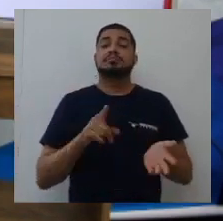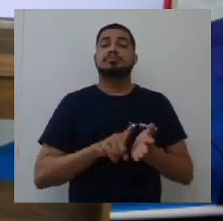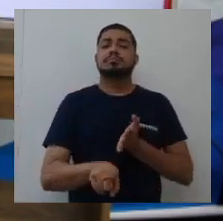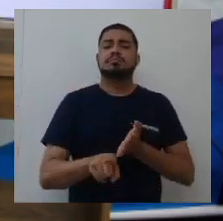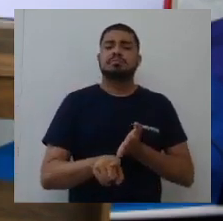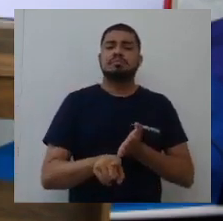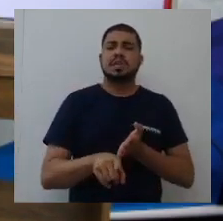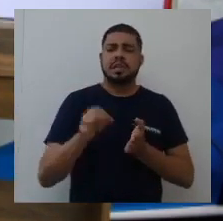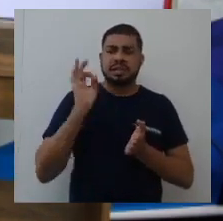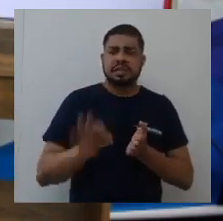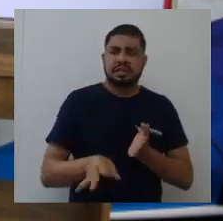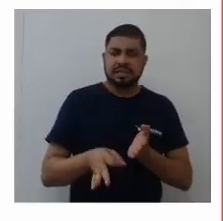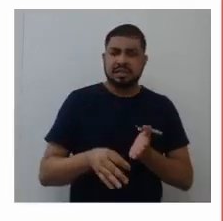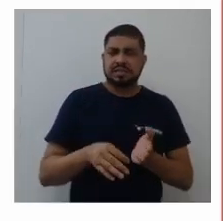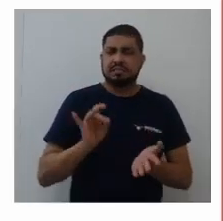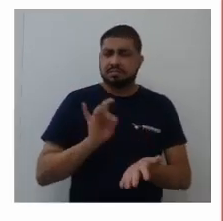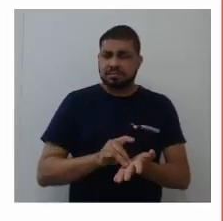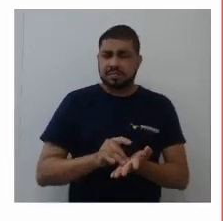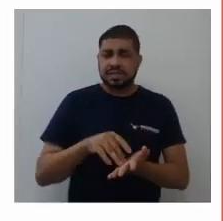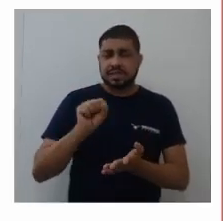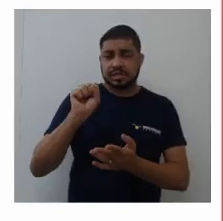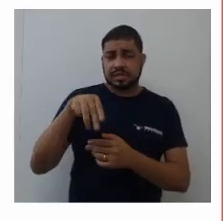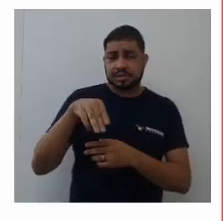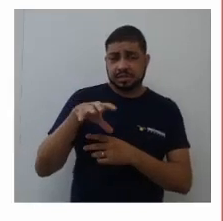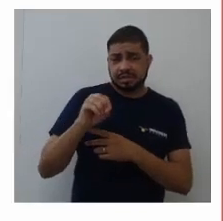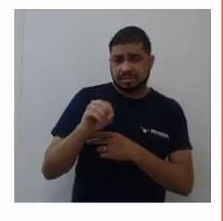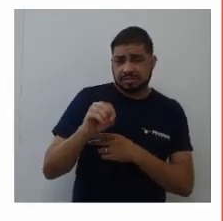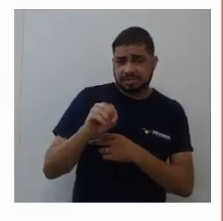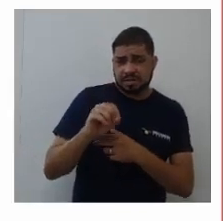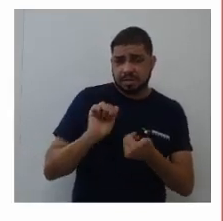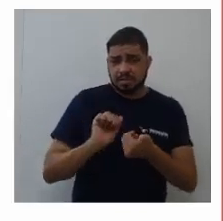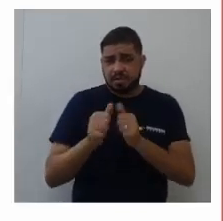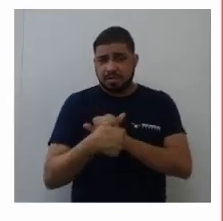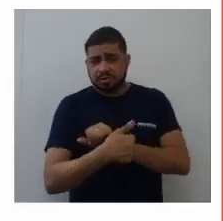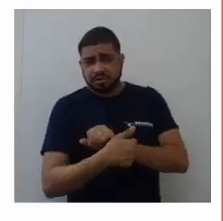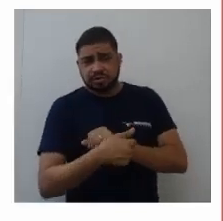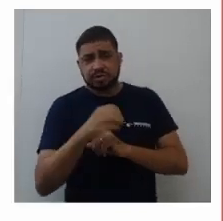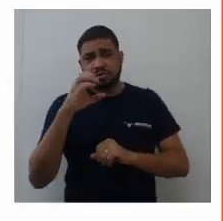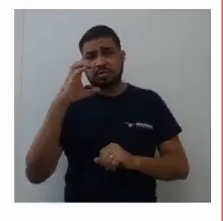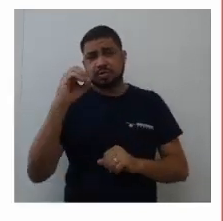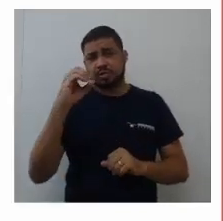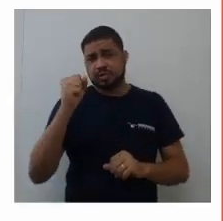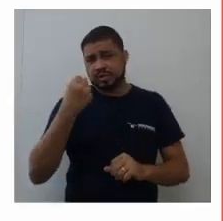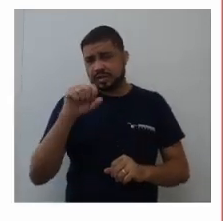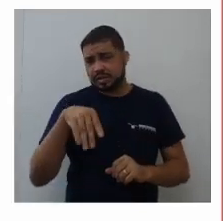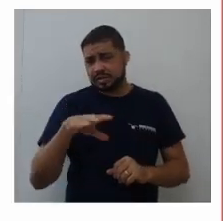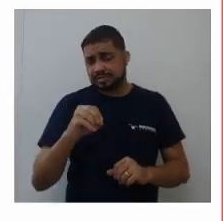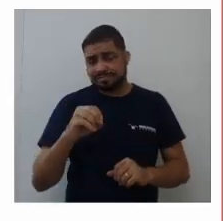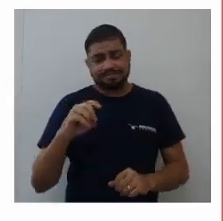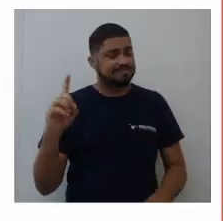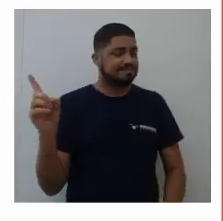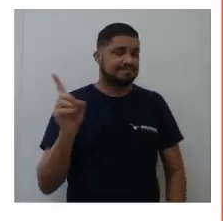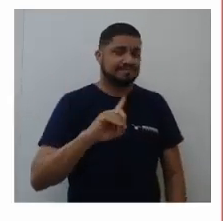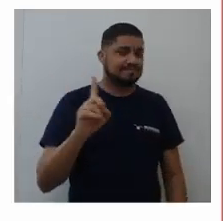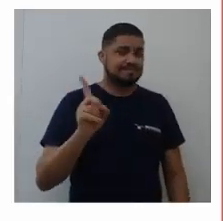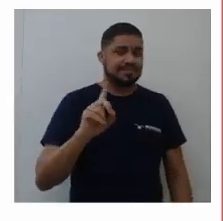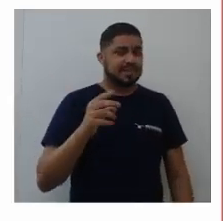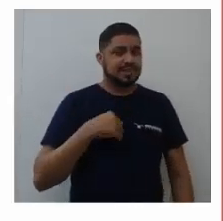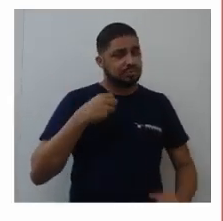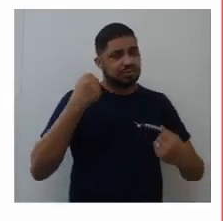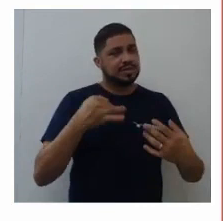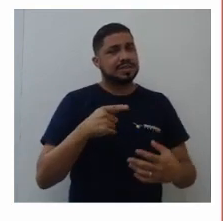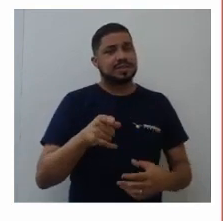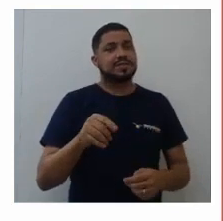é o seguinte: é correto afirmar que seno é oposto ao cosseno? Não, eu não colocaria dessa forma não, tá,